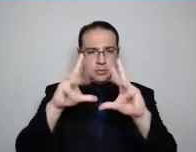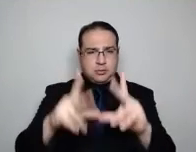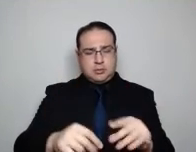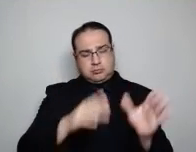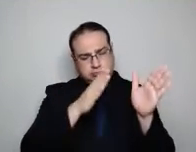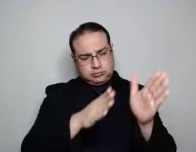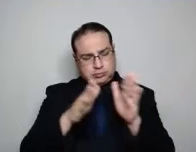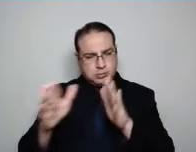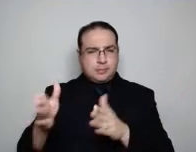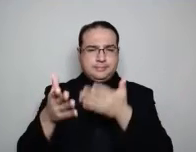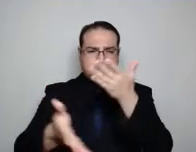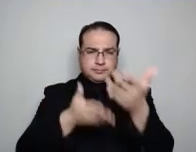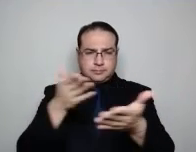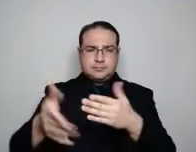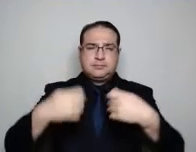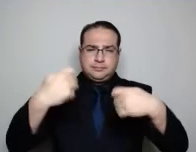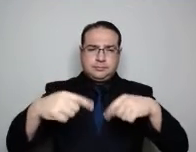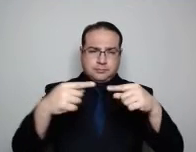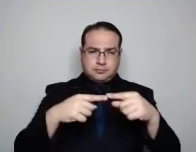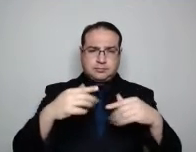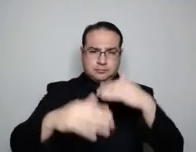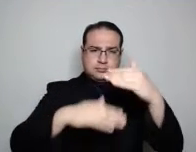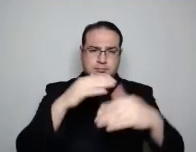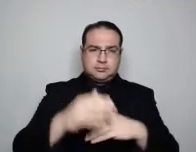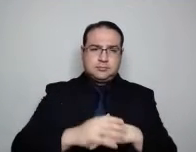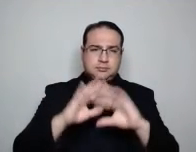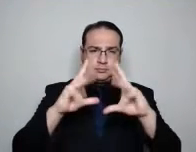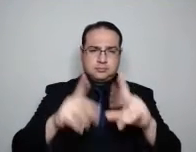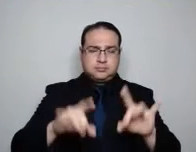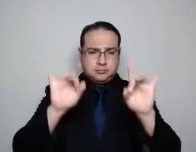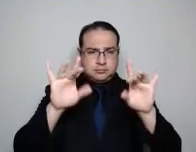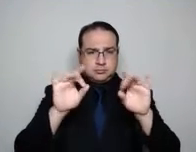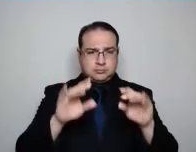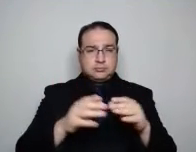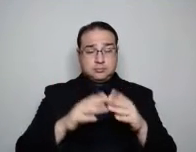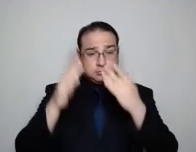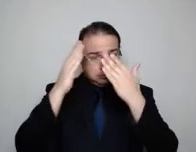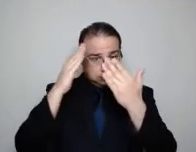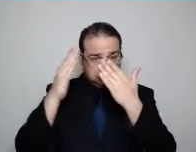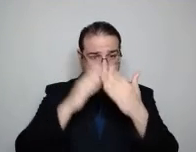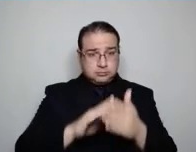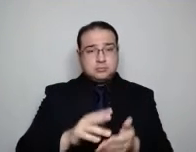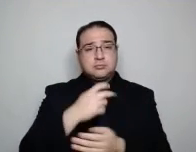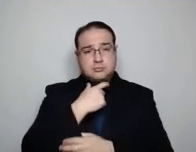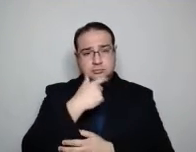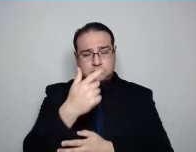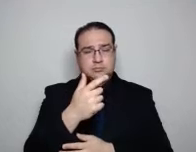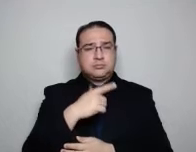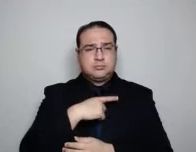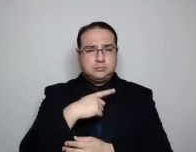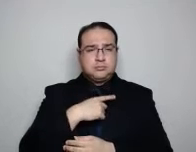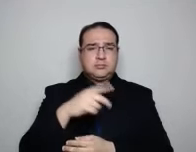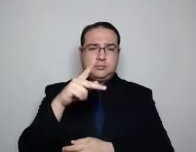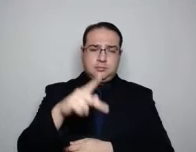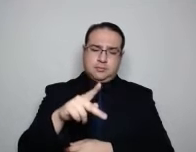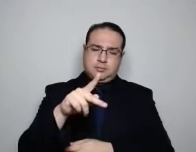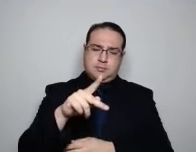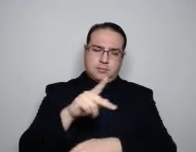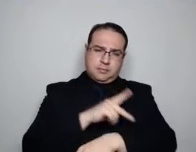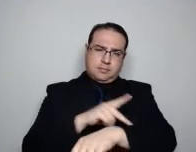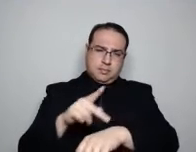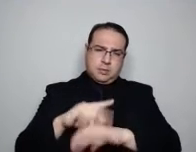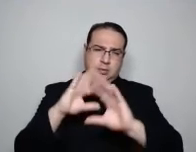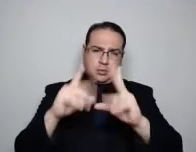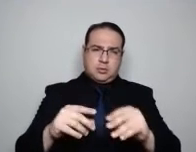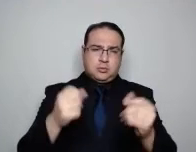procedimentos necessários ao desenvolvimento da ampla, especial psicologia, fonoaudiologia, psicoterapia, pedagogia, musicoterapia,